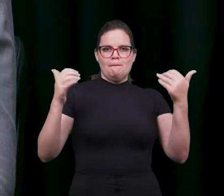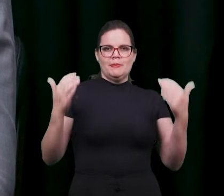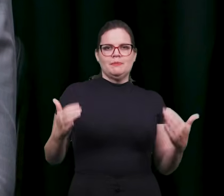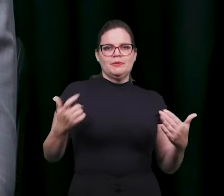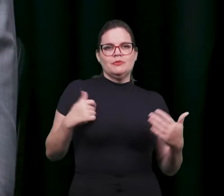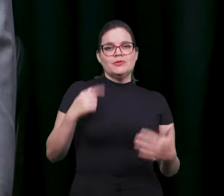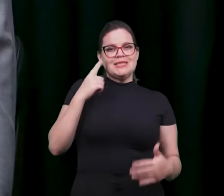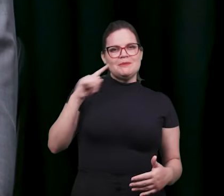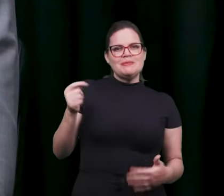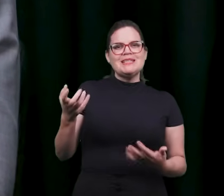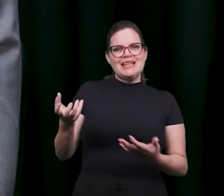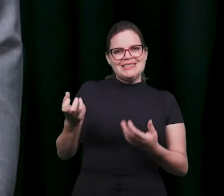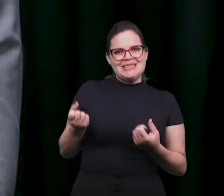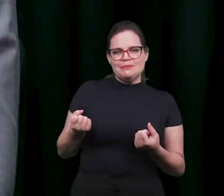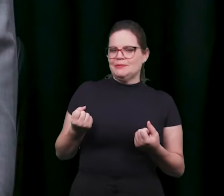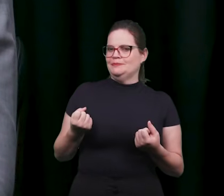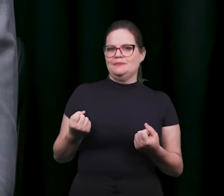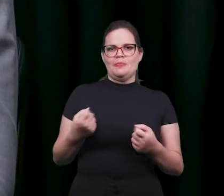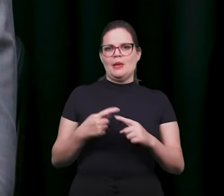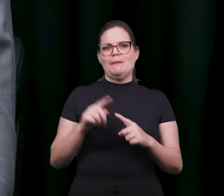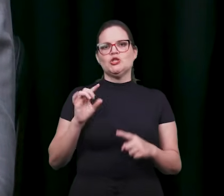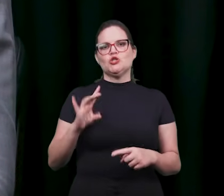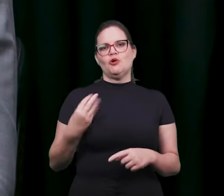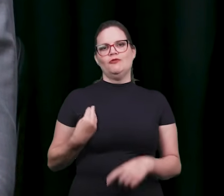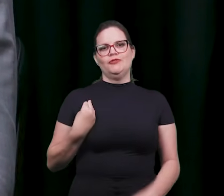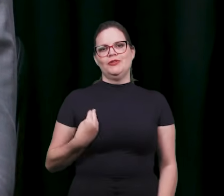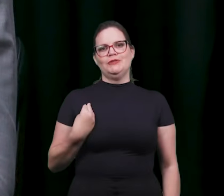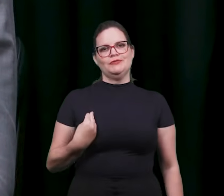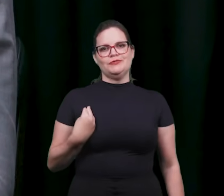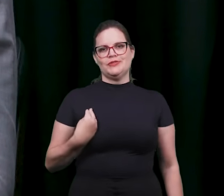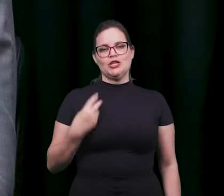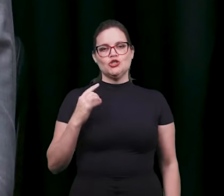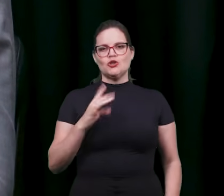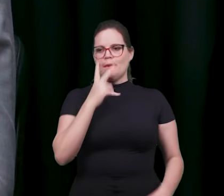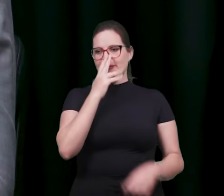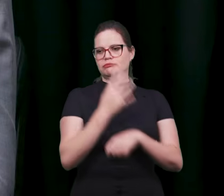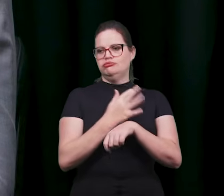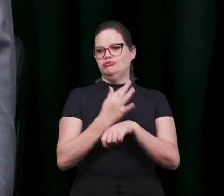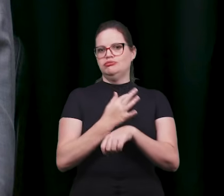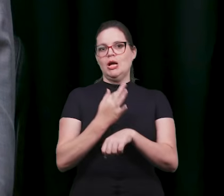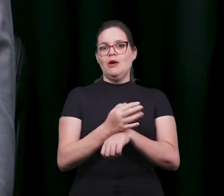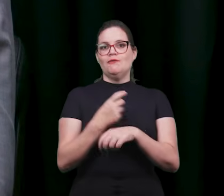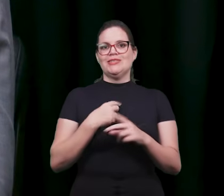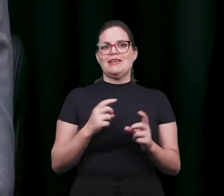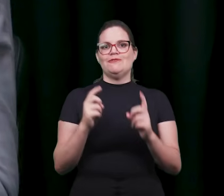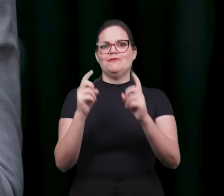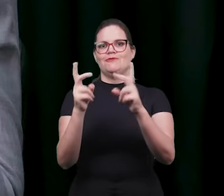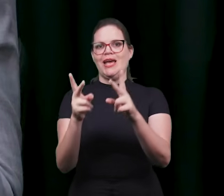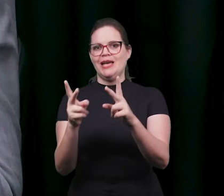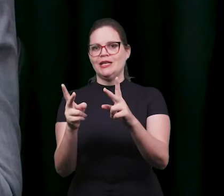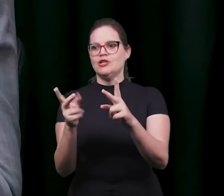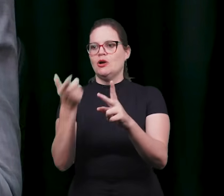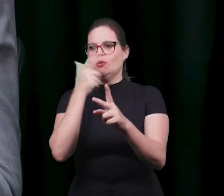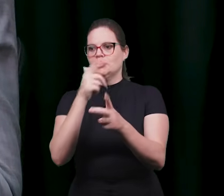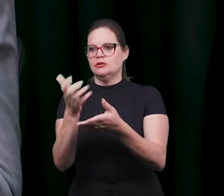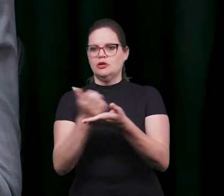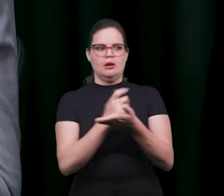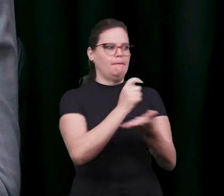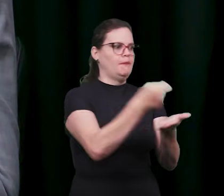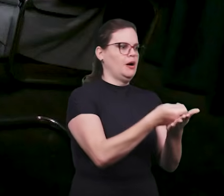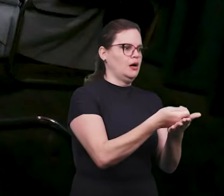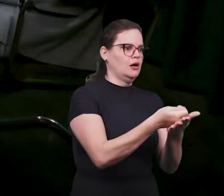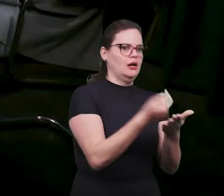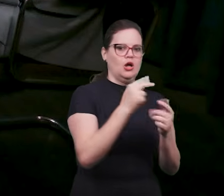que você está ganhando dinheiro e, na verdade, você está sobrevivendo. Exatamente. Você está vendendo para pagar aquilo que você comprou. Isso, sem